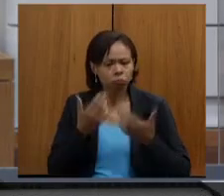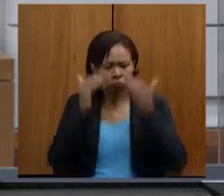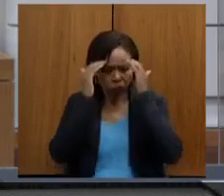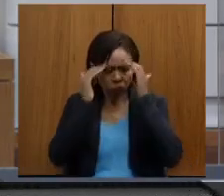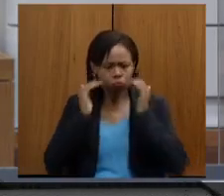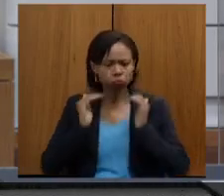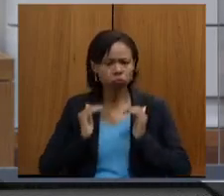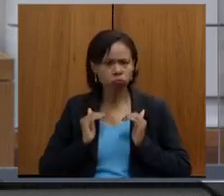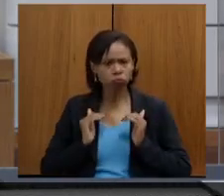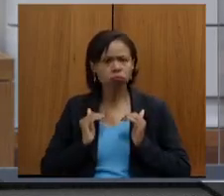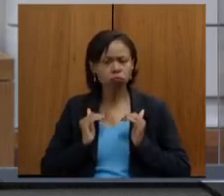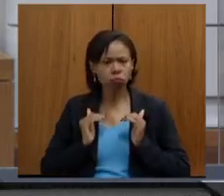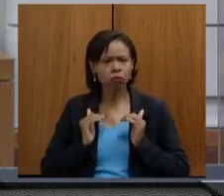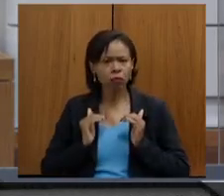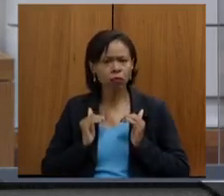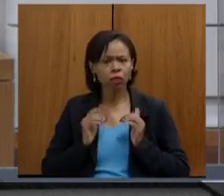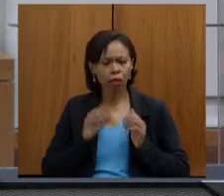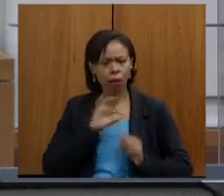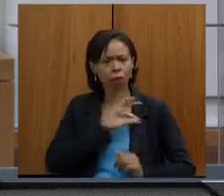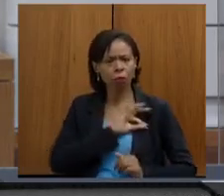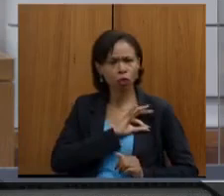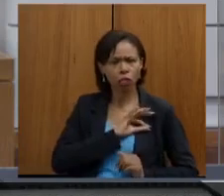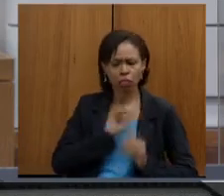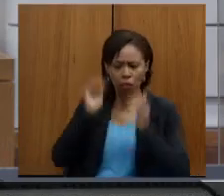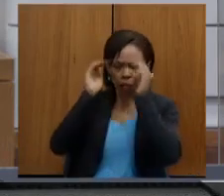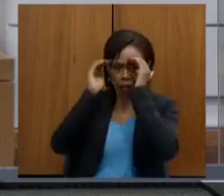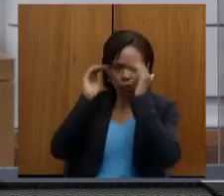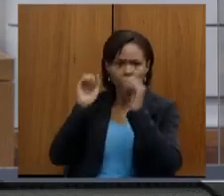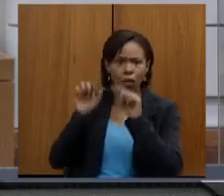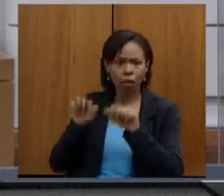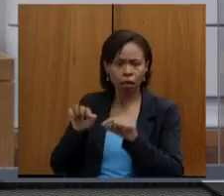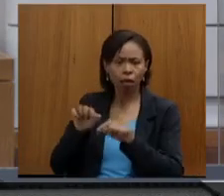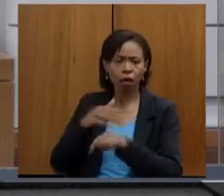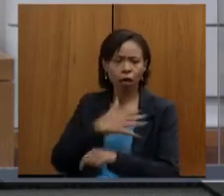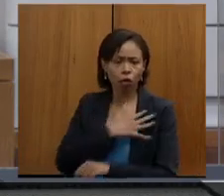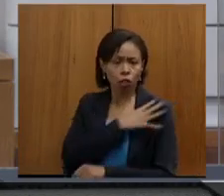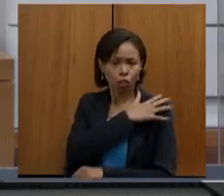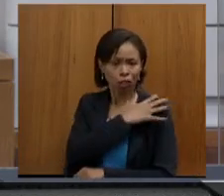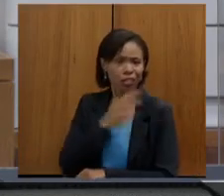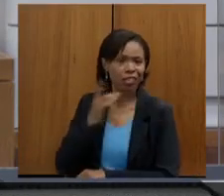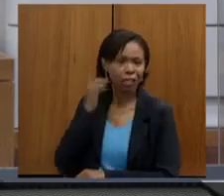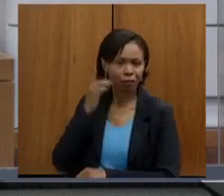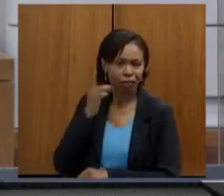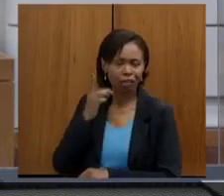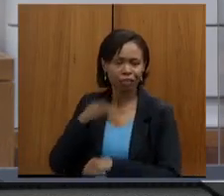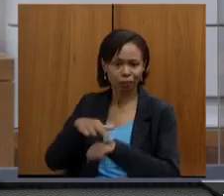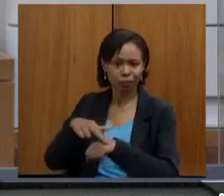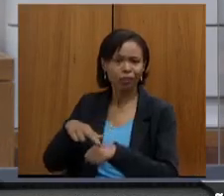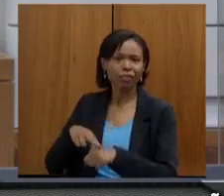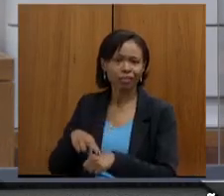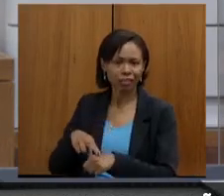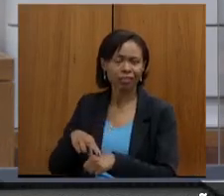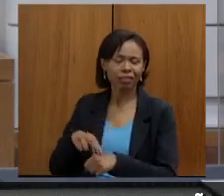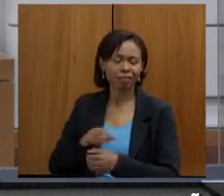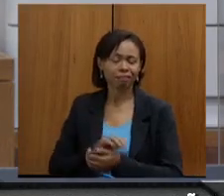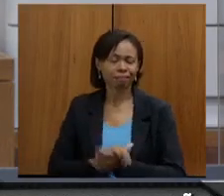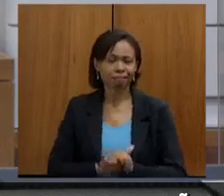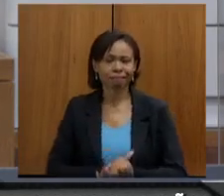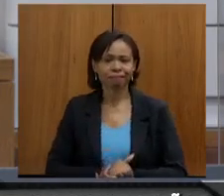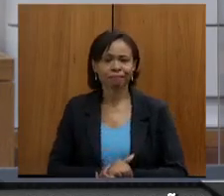atende e o respeita como esse comando respeita o deputado sargento Rodrigues né Então queria